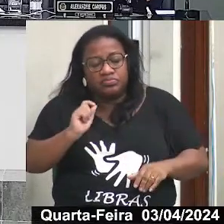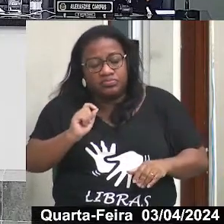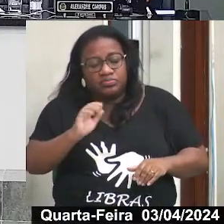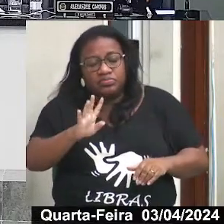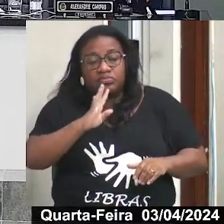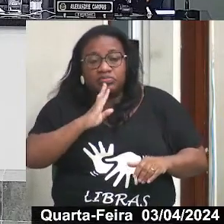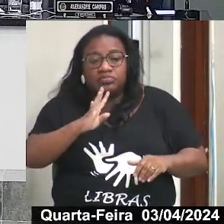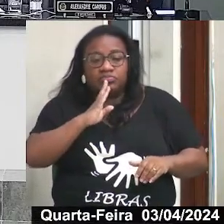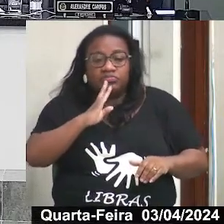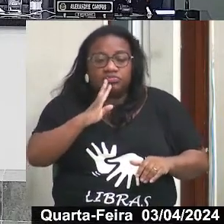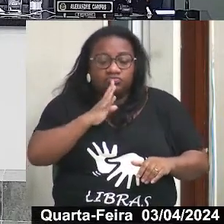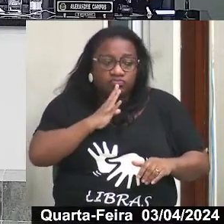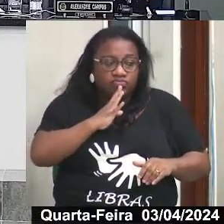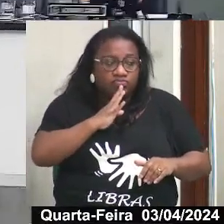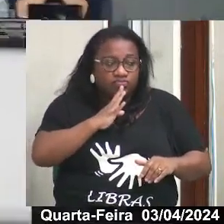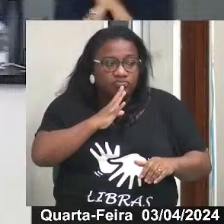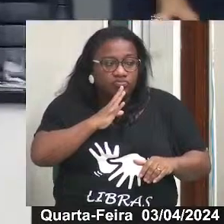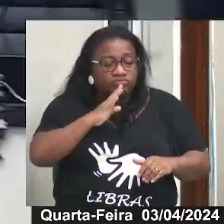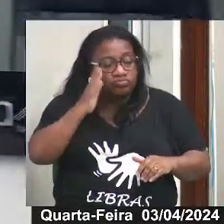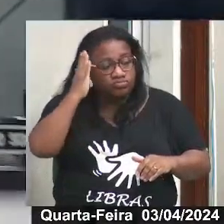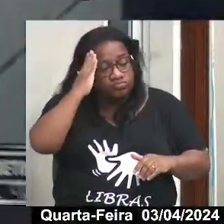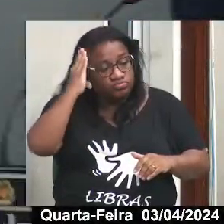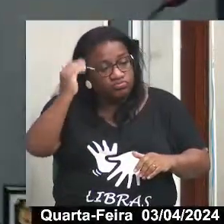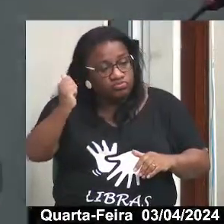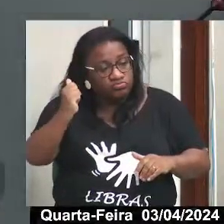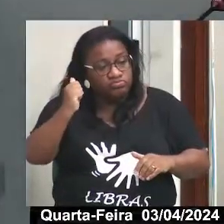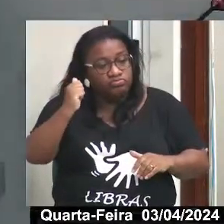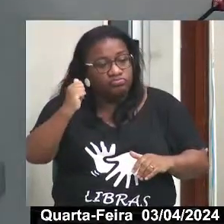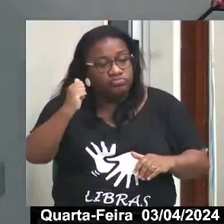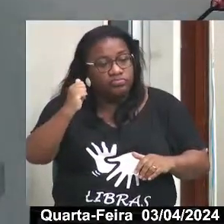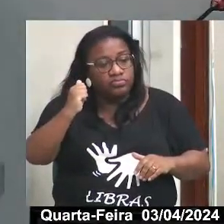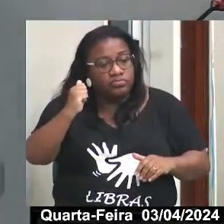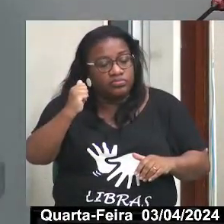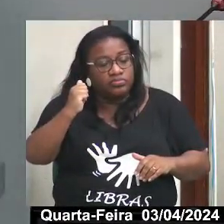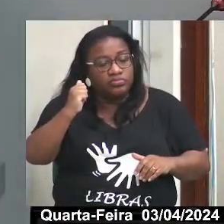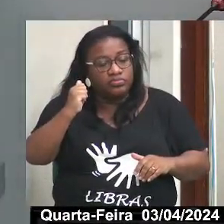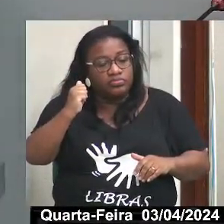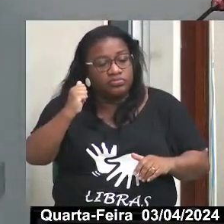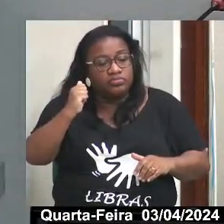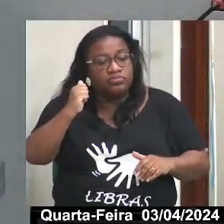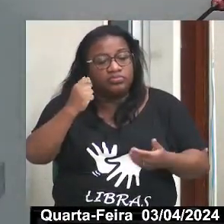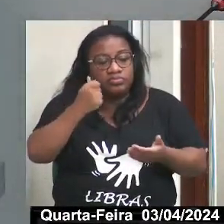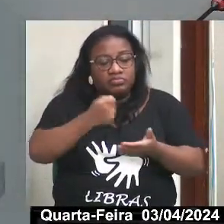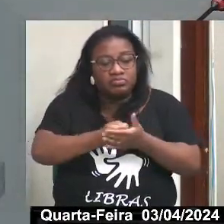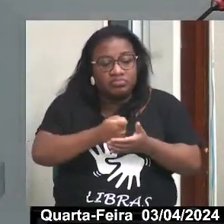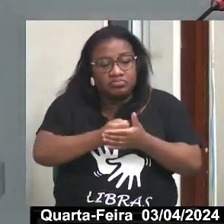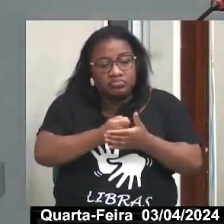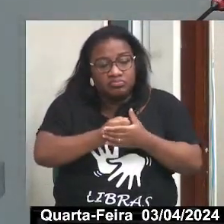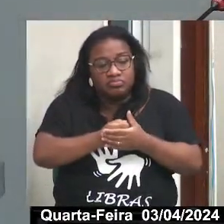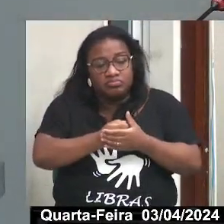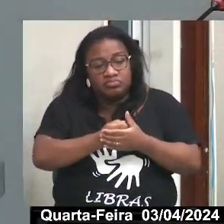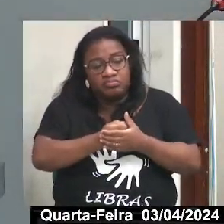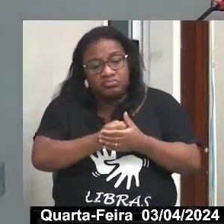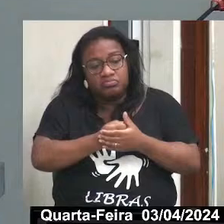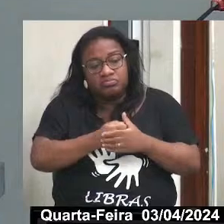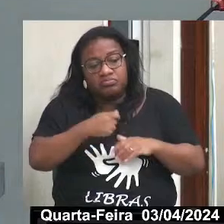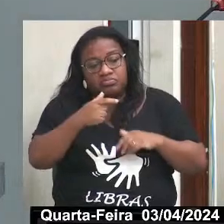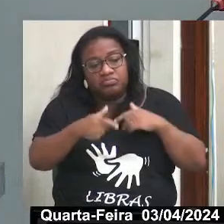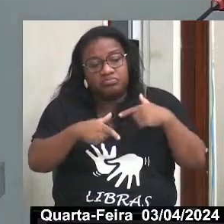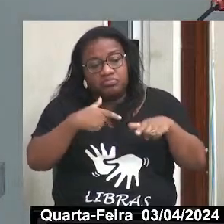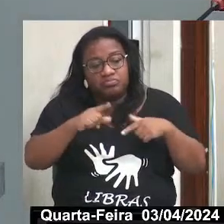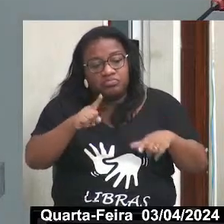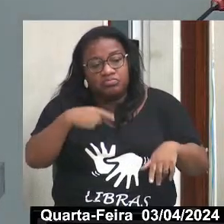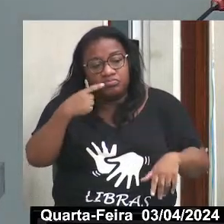quem conhece a realidade do Castilho sabe que mudou muito, graças a Deus e ao seu empenho e ao